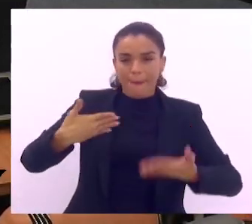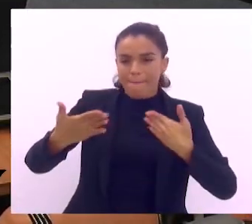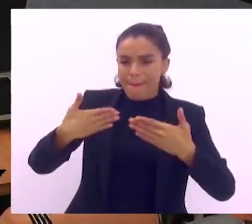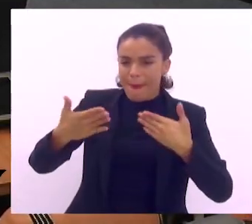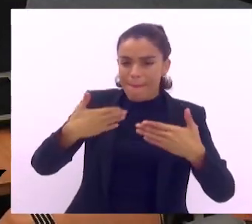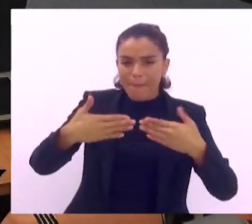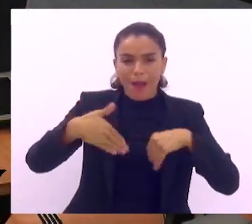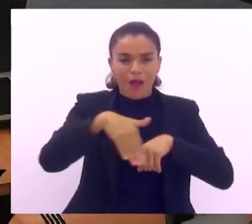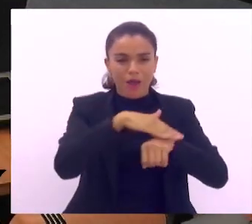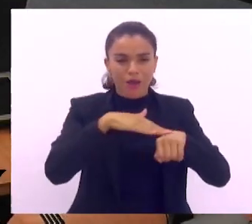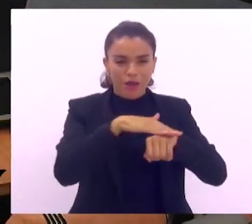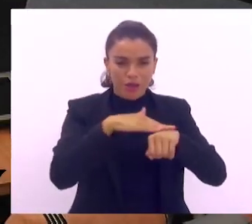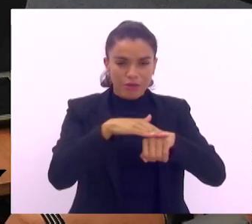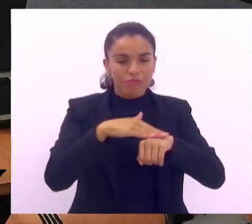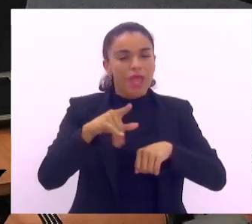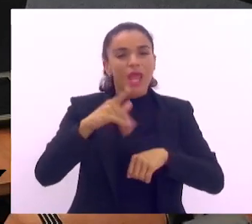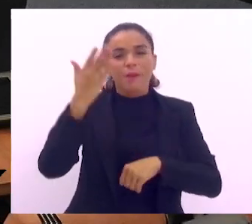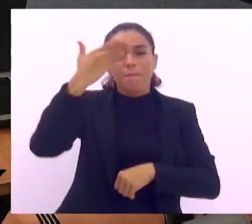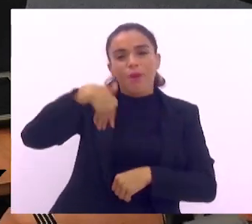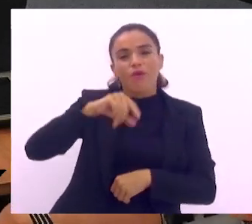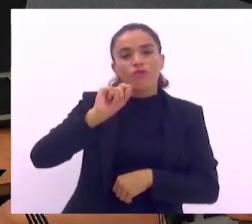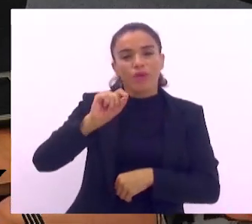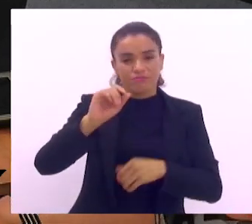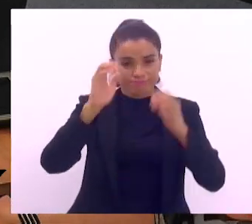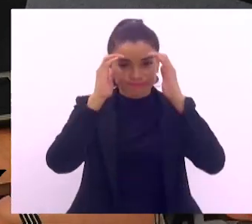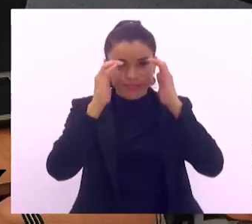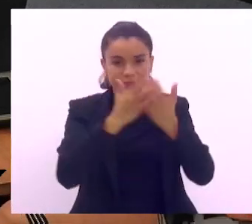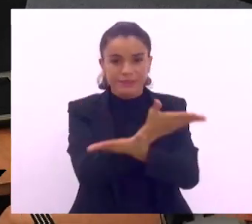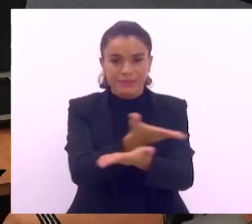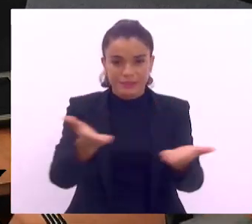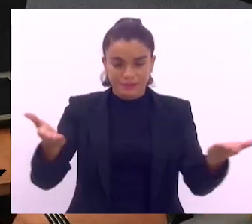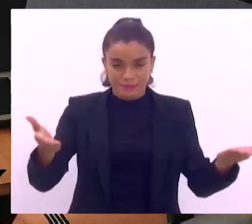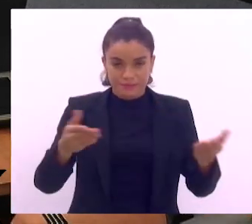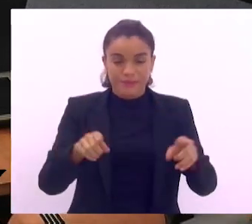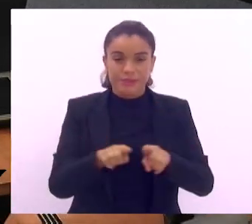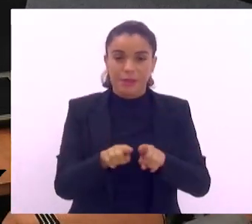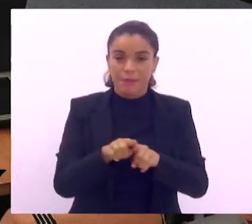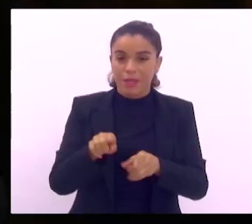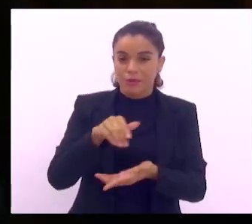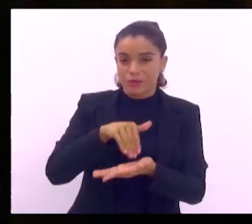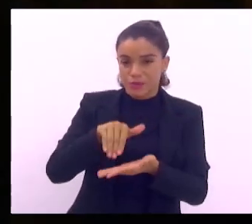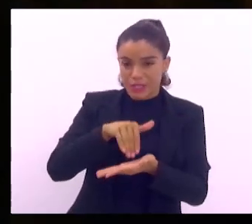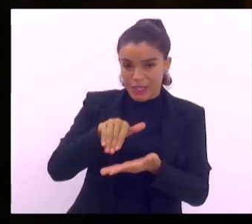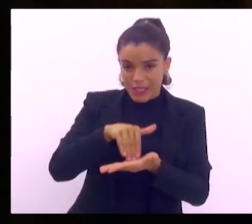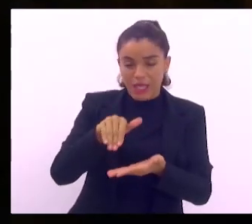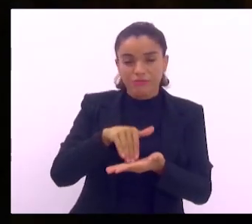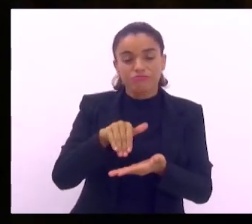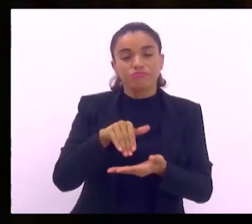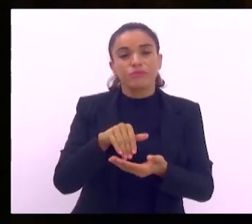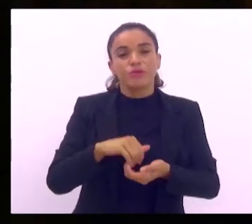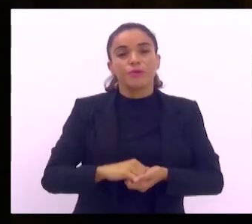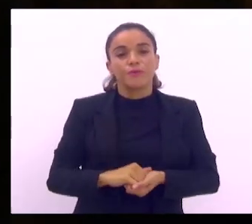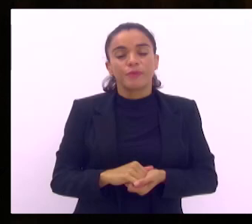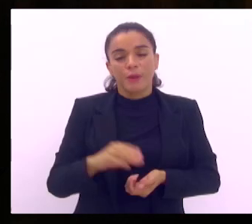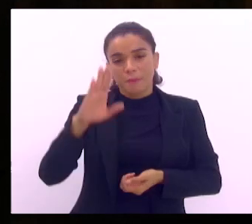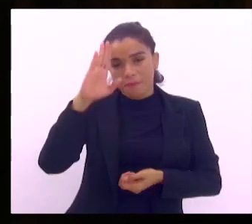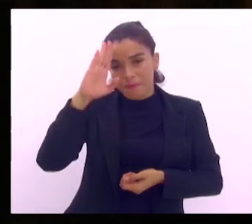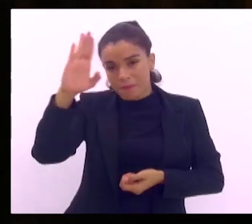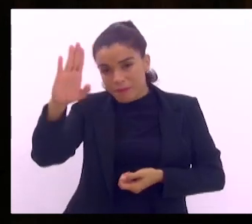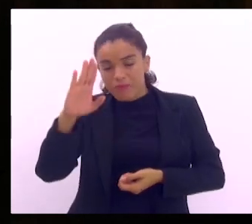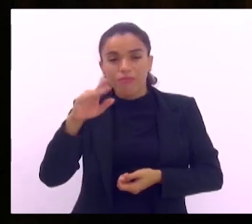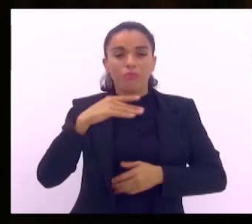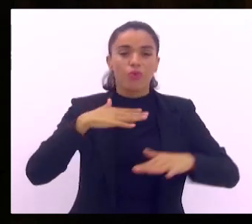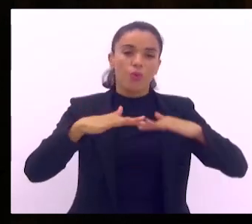conosco, mostra respeito. E, no pouco tempo que o secretário está à frente da secretaria, principalmente o que se fala